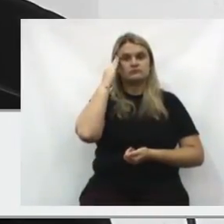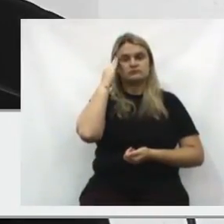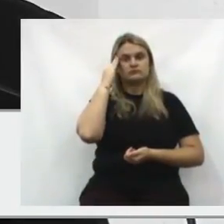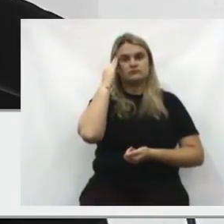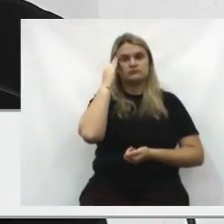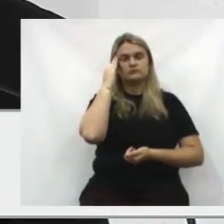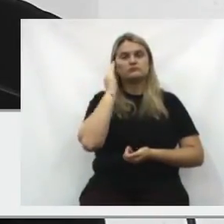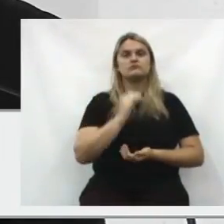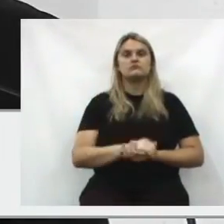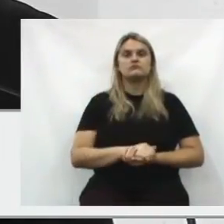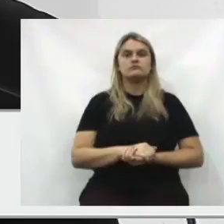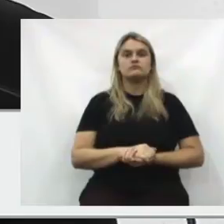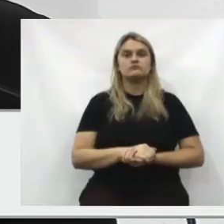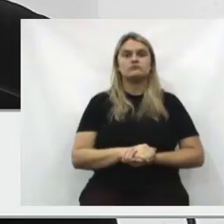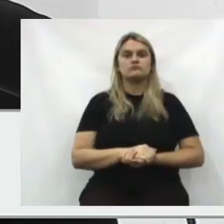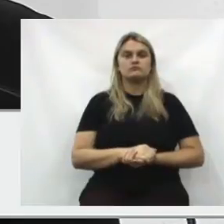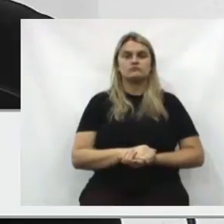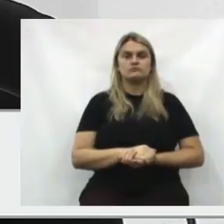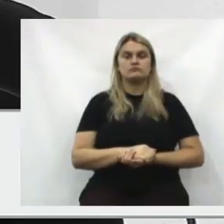Nós entendemos